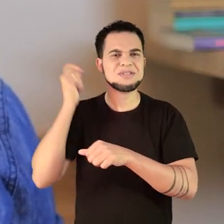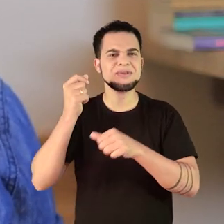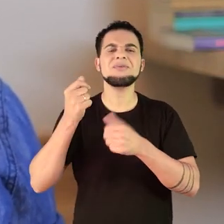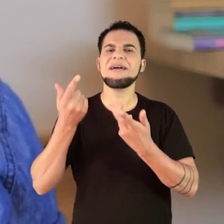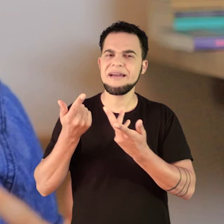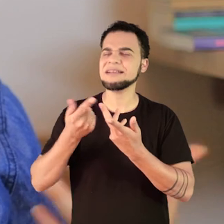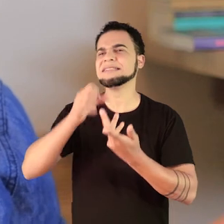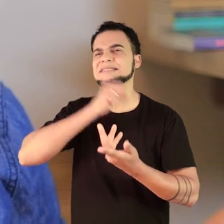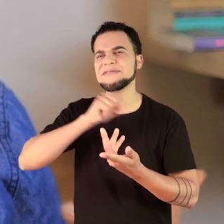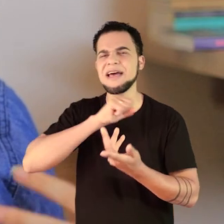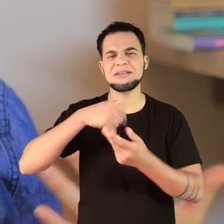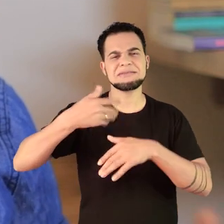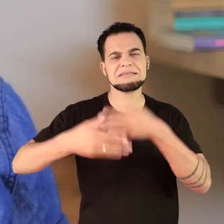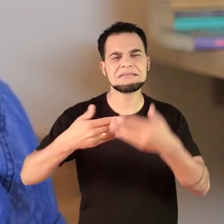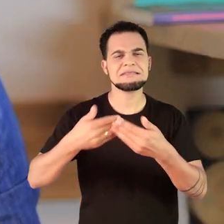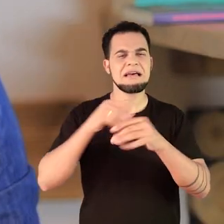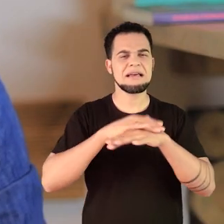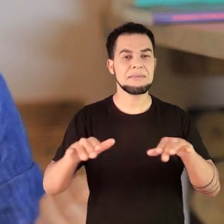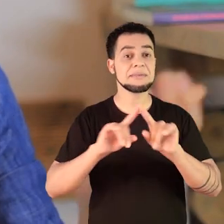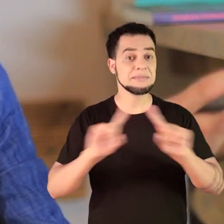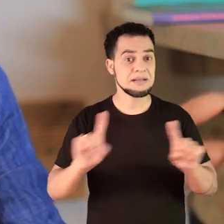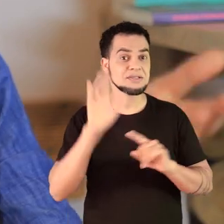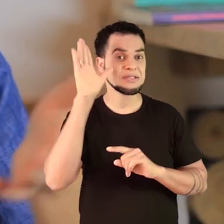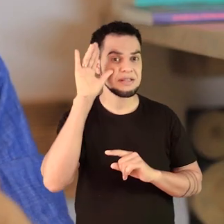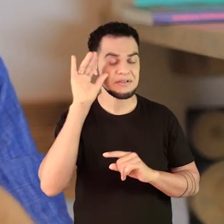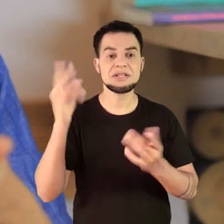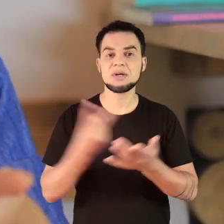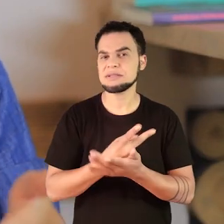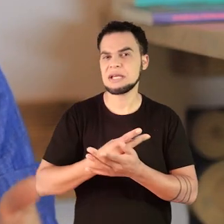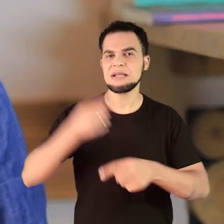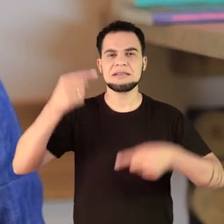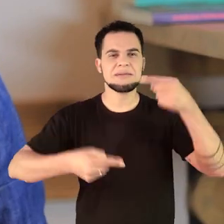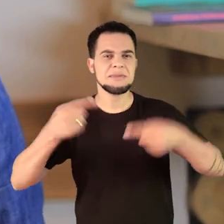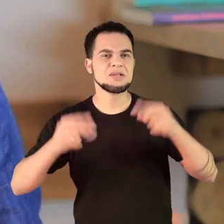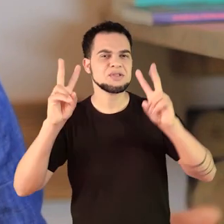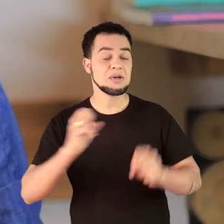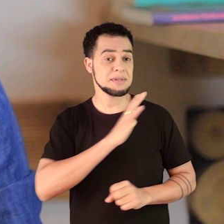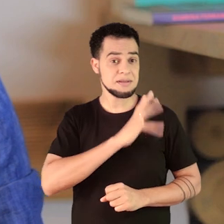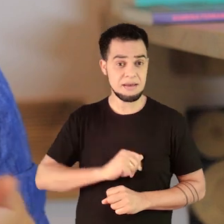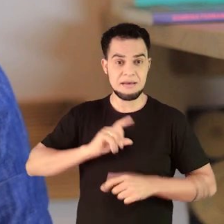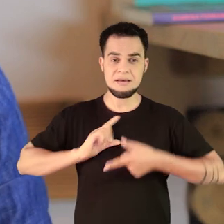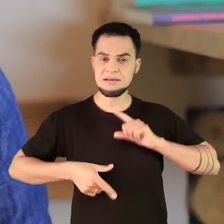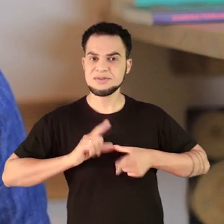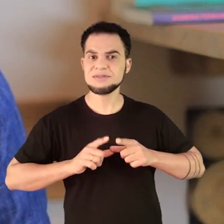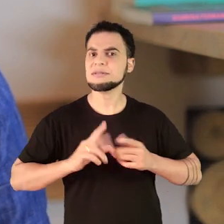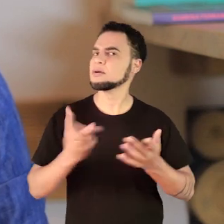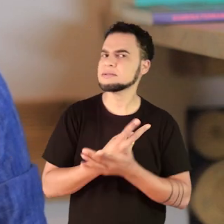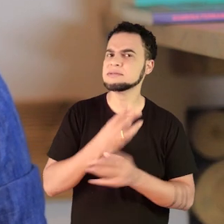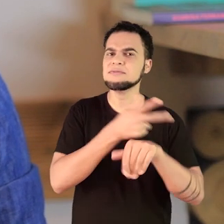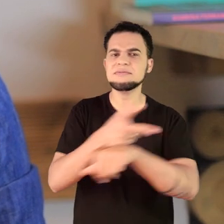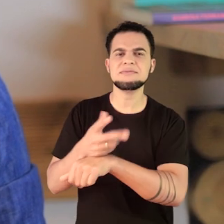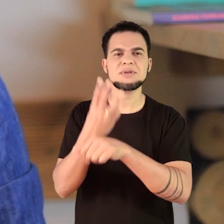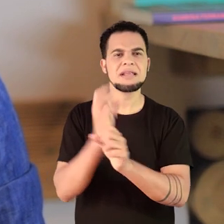canal ficassem obsoletos, ultrapassados. Mas como a gente tem visto, por exemplo, no debate em relação a Israel e Palestina, vídeos que eu gravei